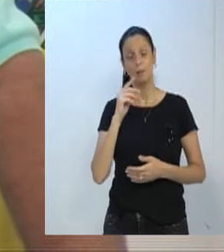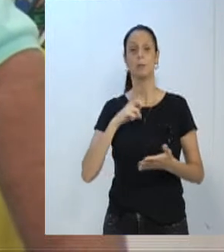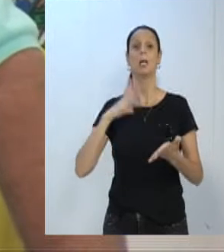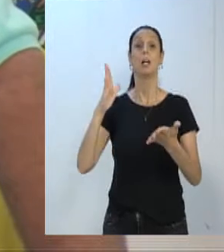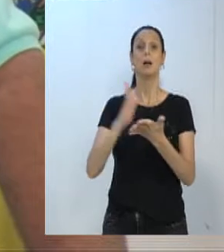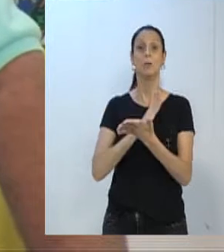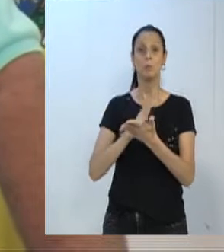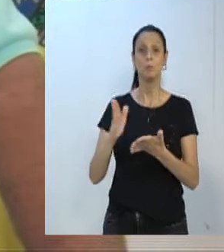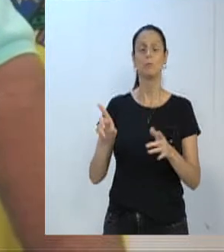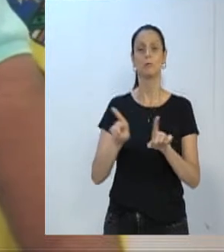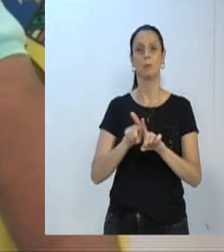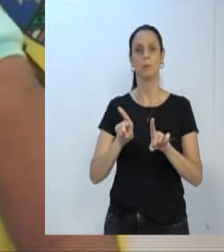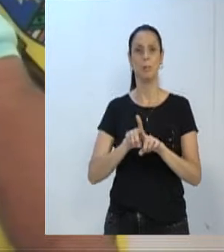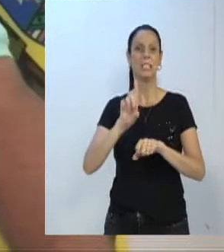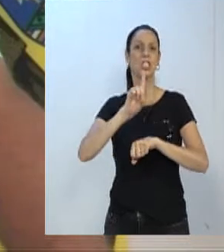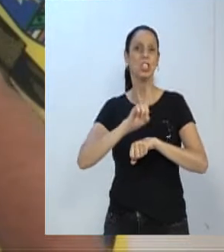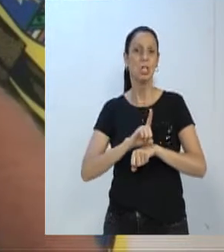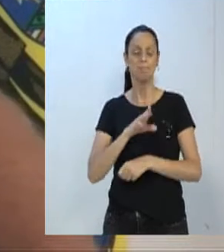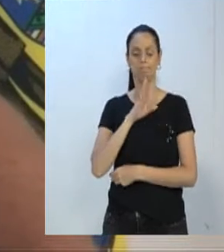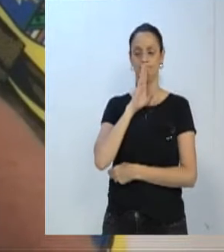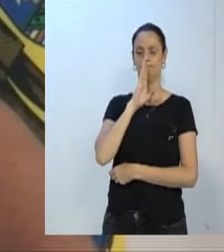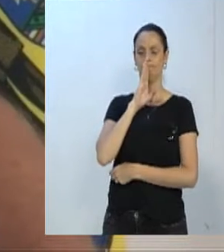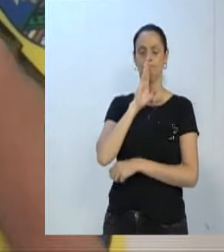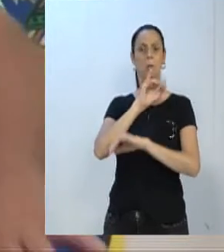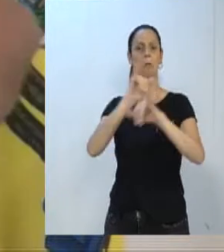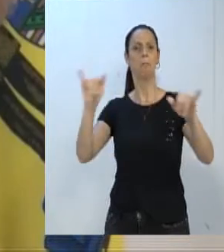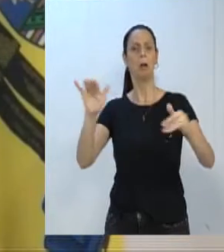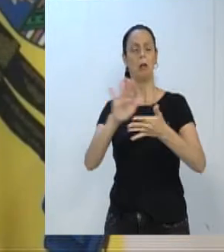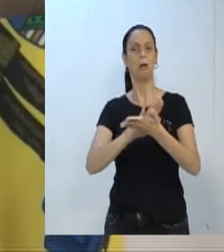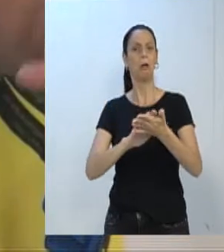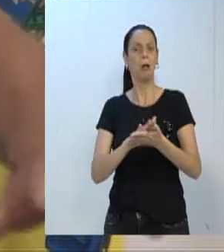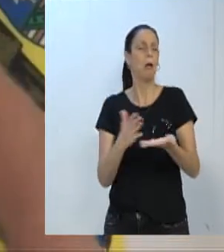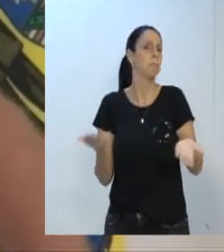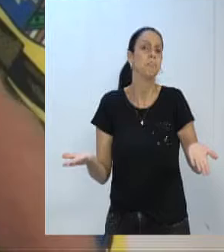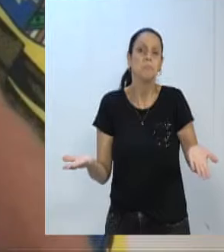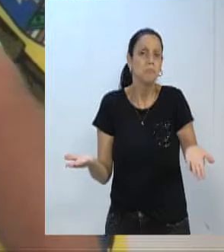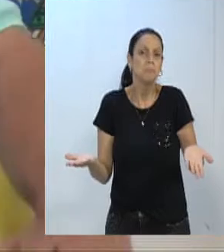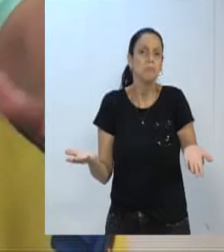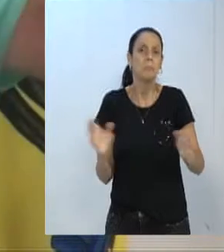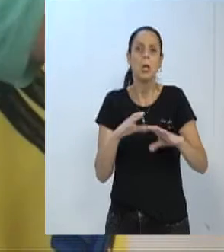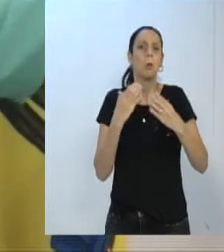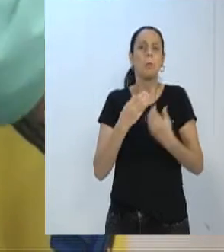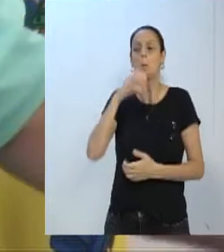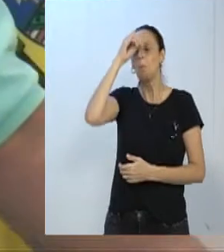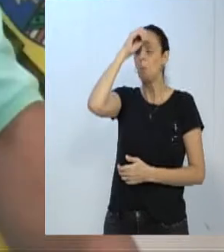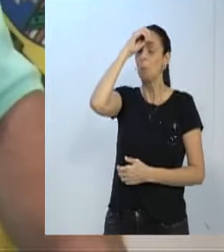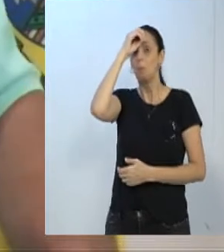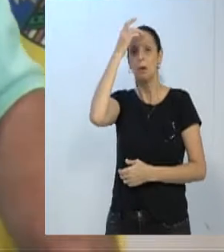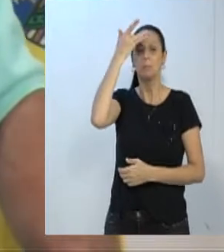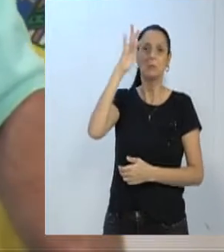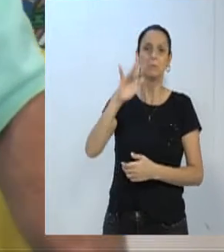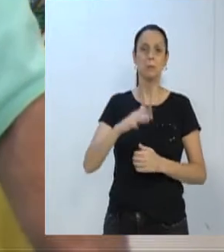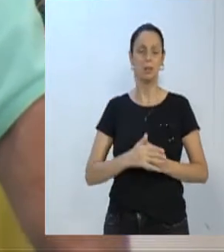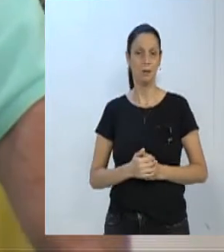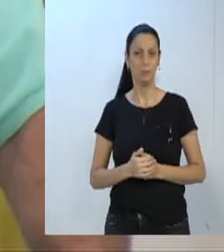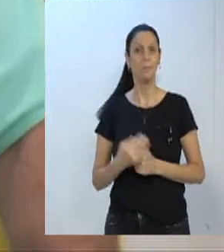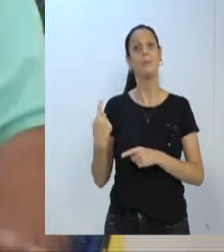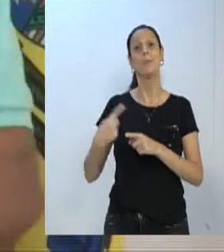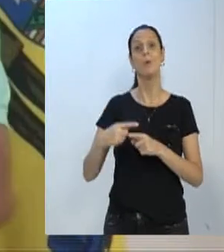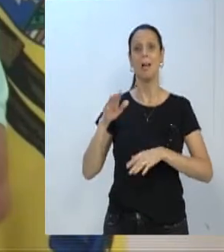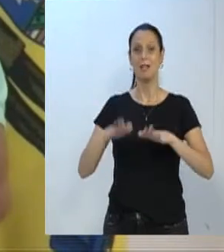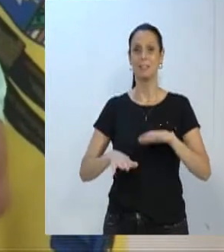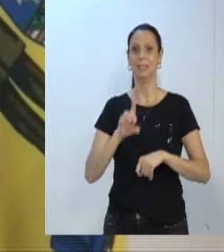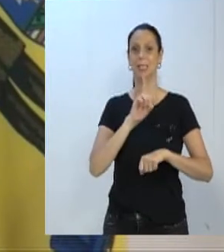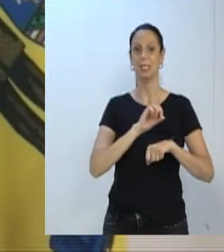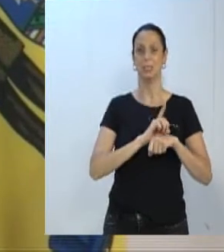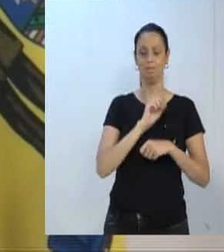ficam nesse caso o diretor Fique quieto não fala nada para ninguém e daí começa a cobrar aí porque talvez tenha algum vendedor que é mais amigo ou algo